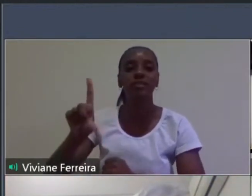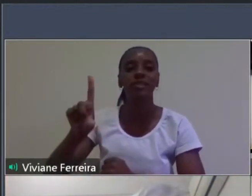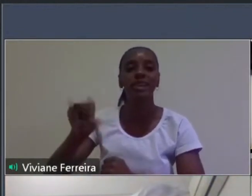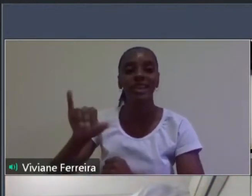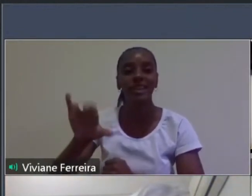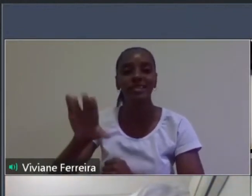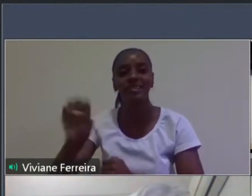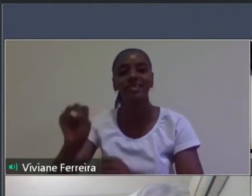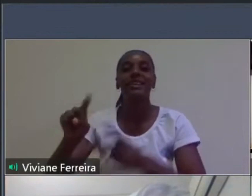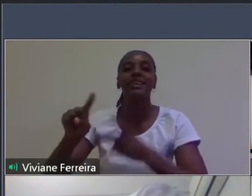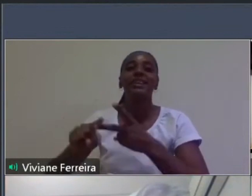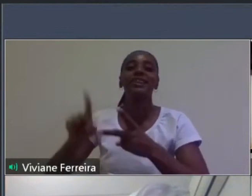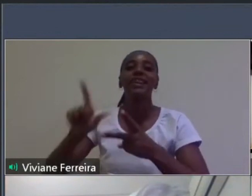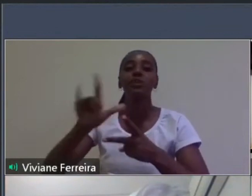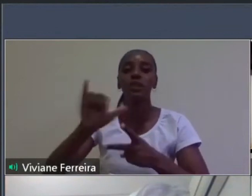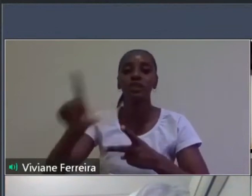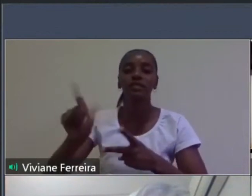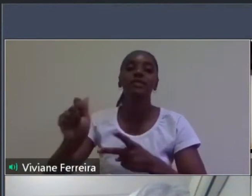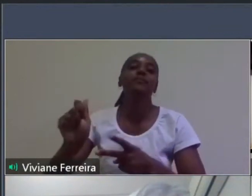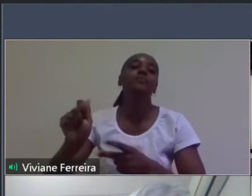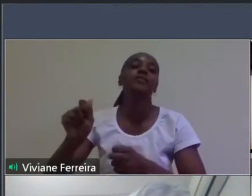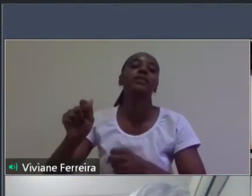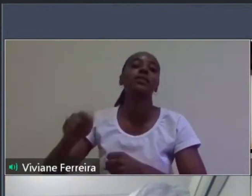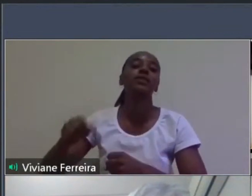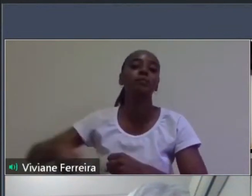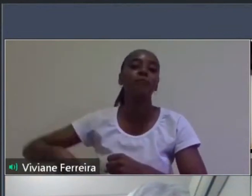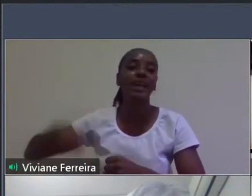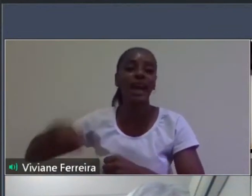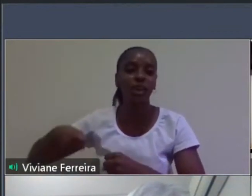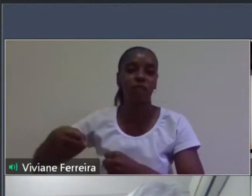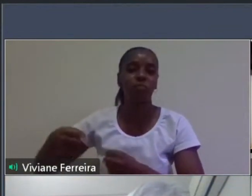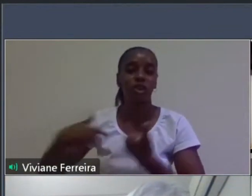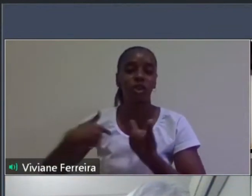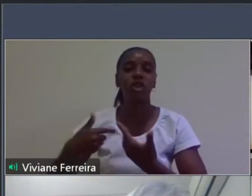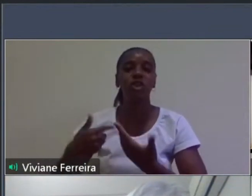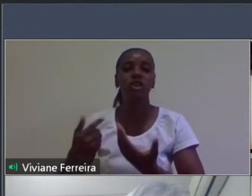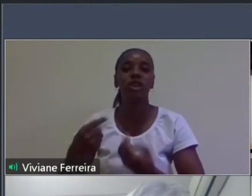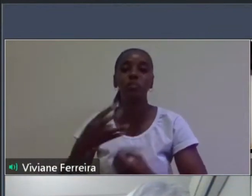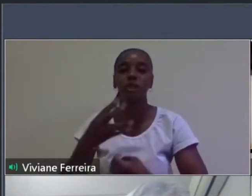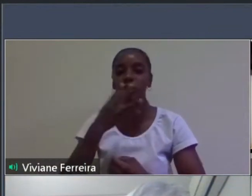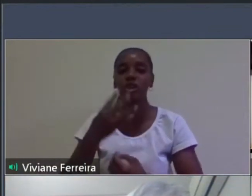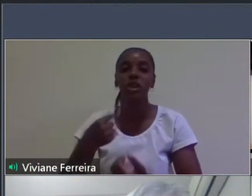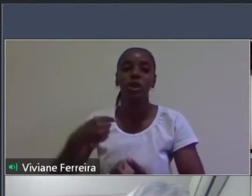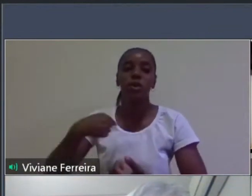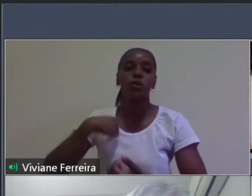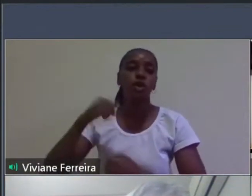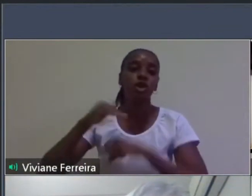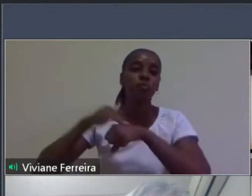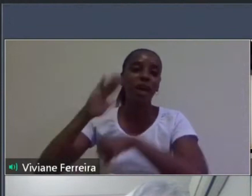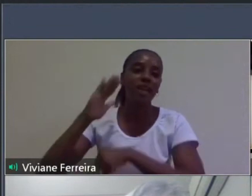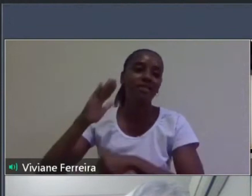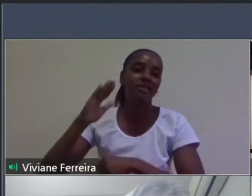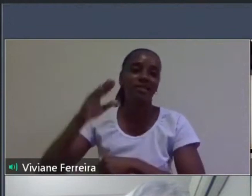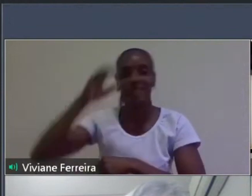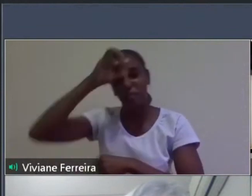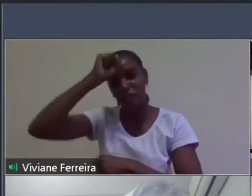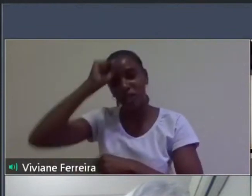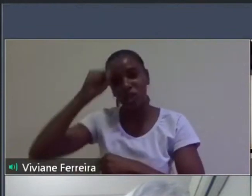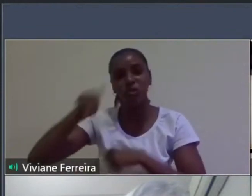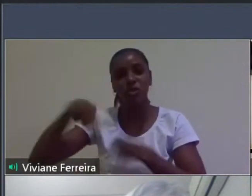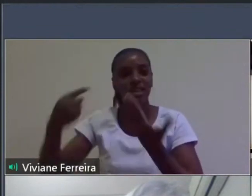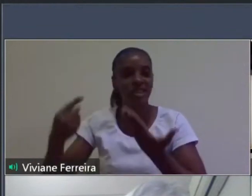o depoimento da Deise, da Luísa, quanta bagagem para a gente. Realmente, hoje eu